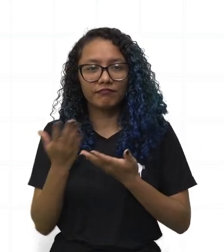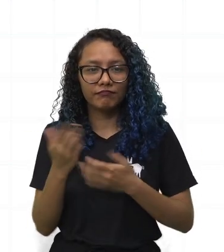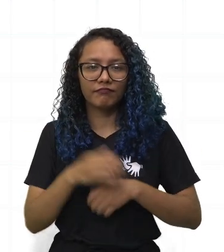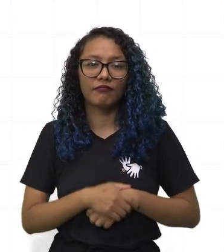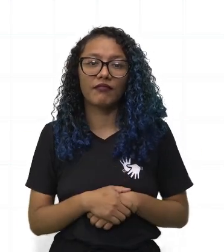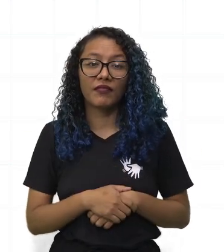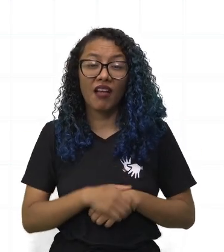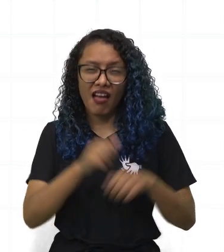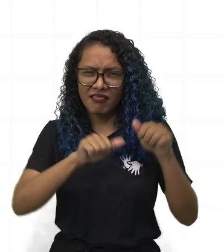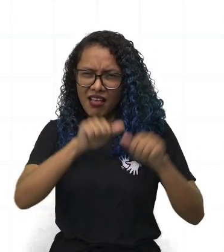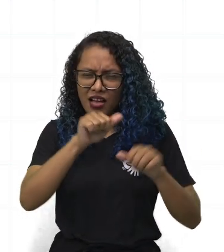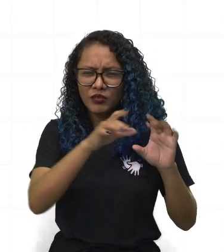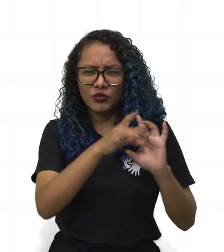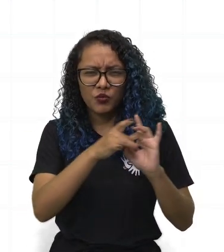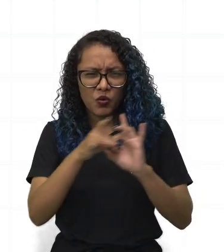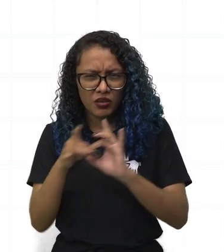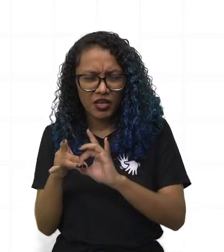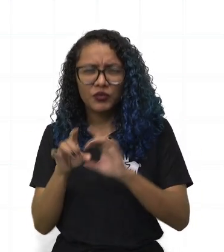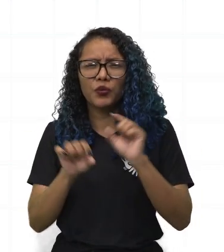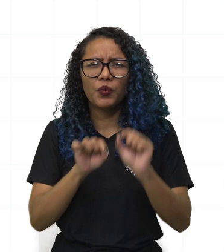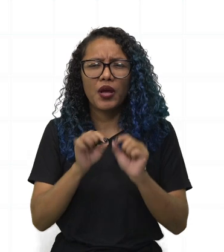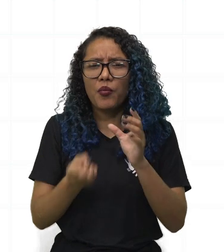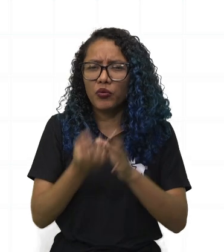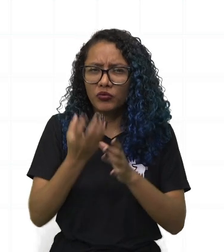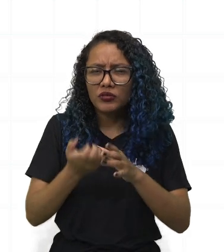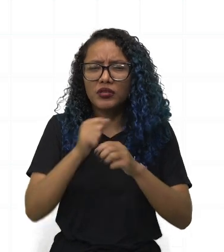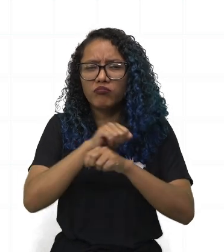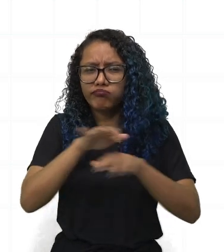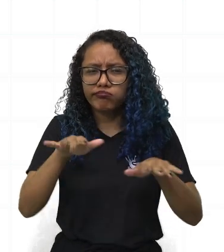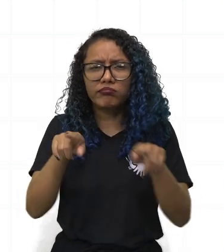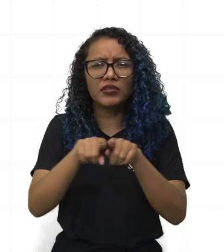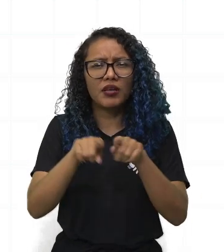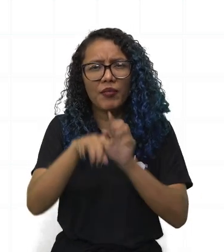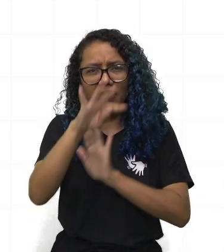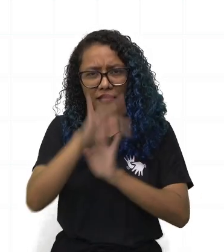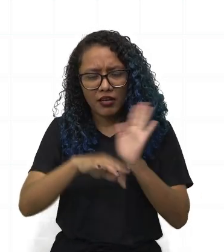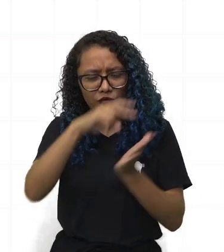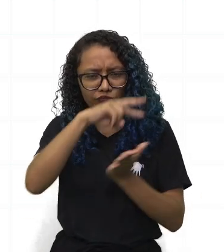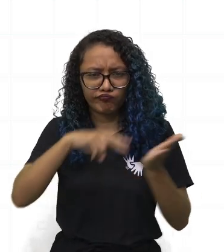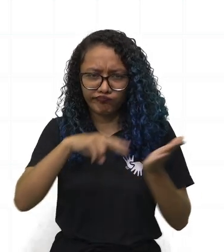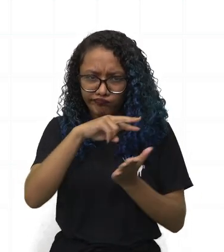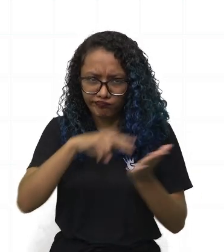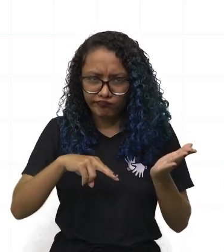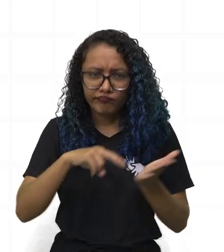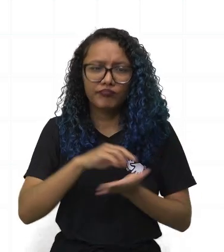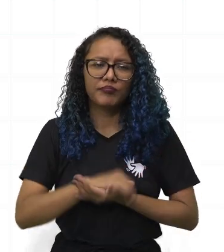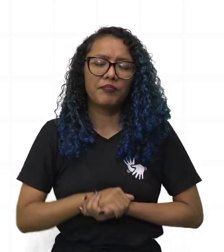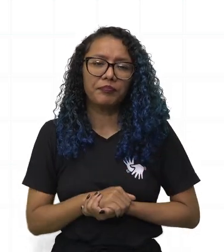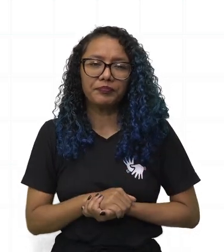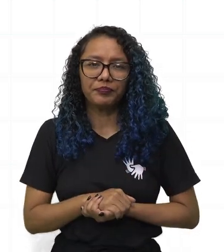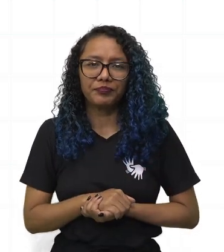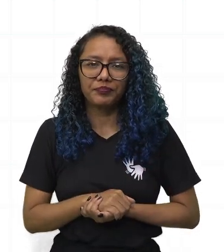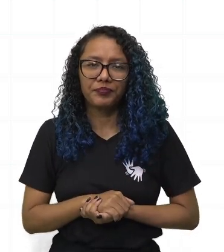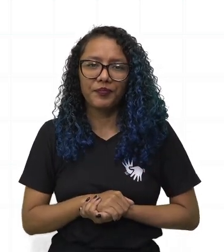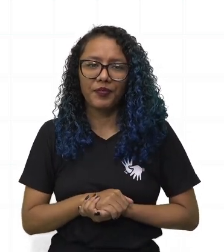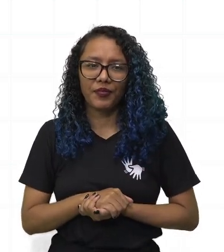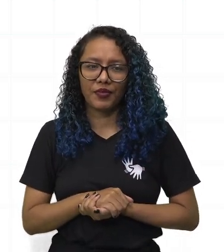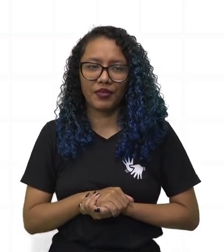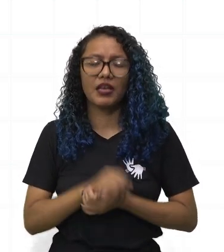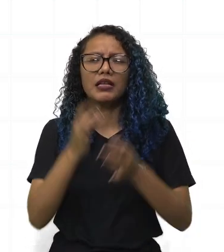conhecimento, reconstrução do contexto de produção, circulação e recepção de